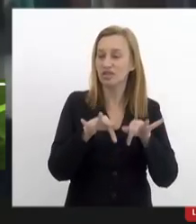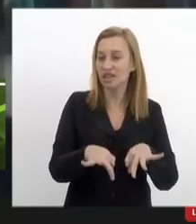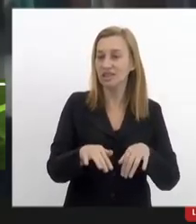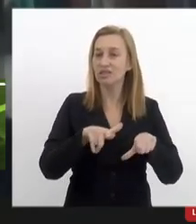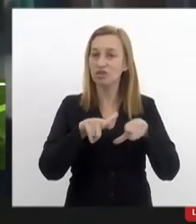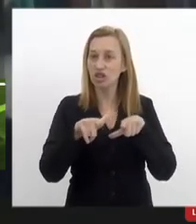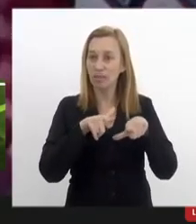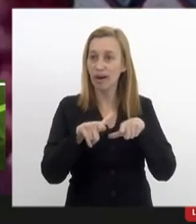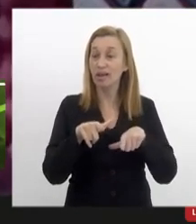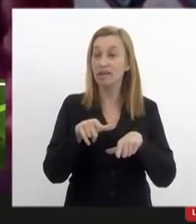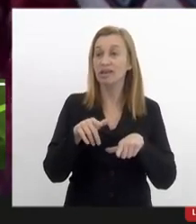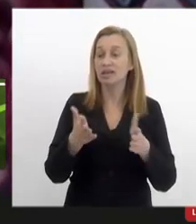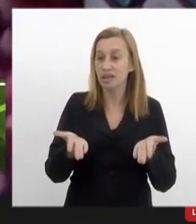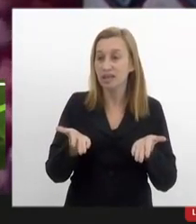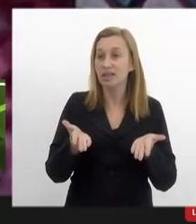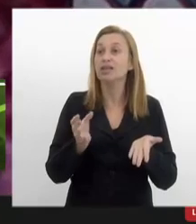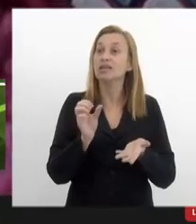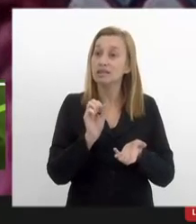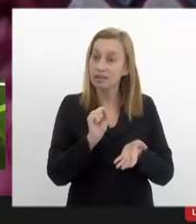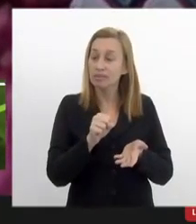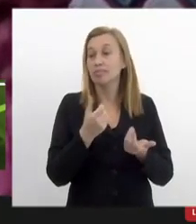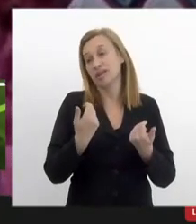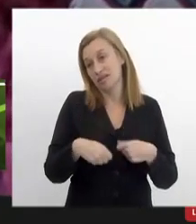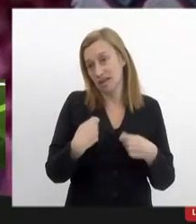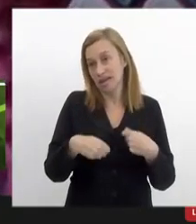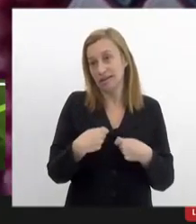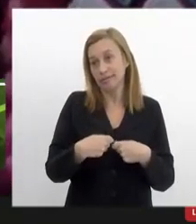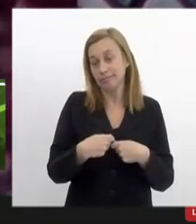trabalhos. Sim. E ele deveria ter sido